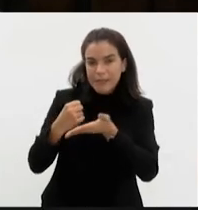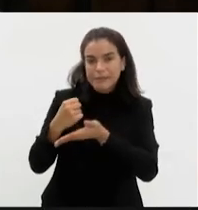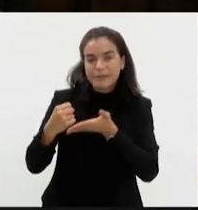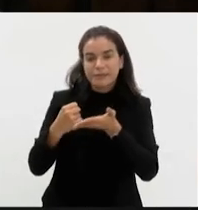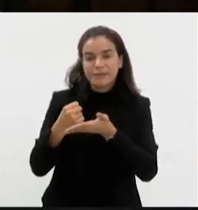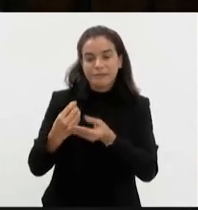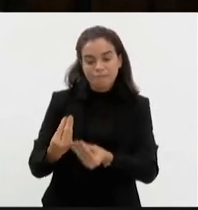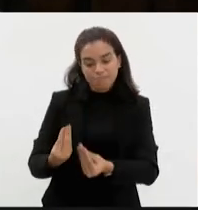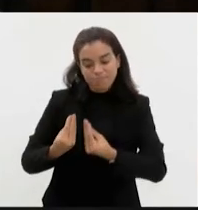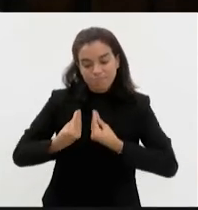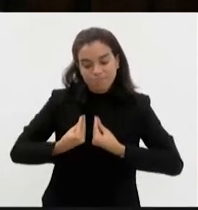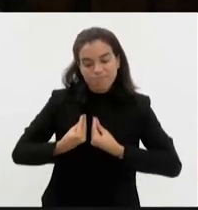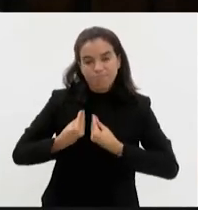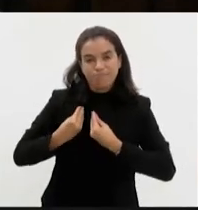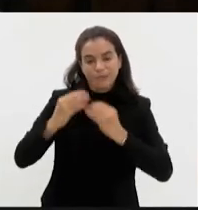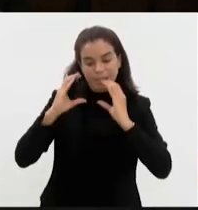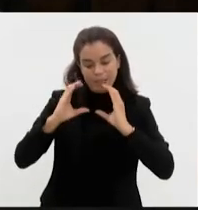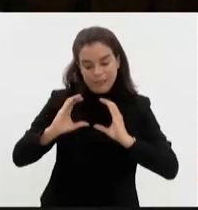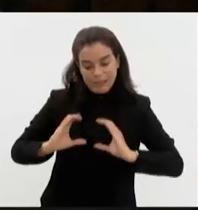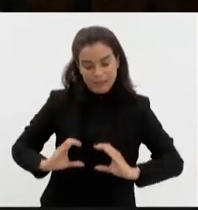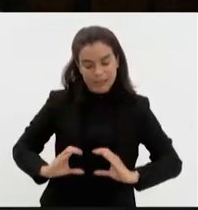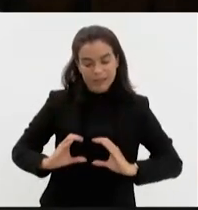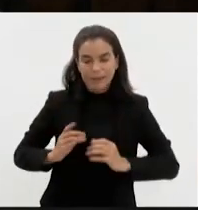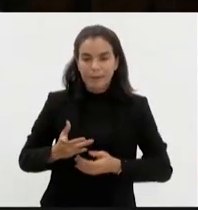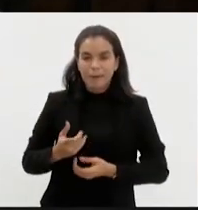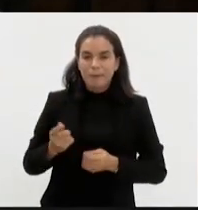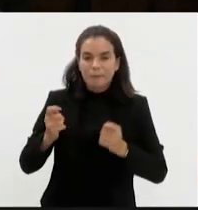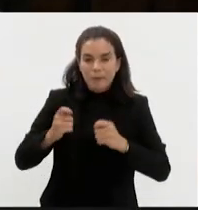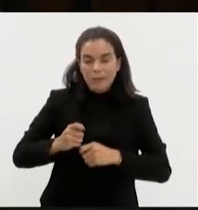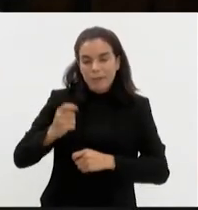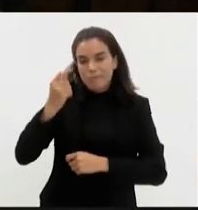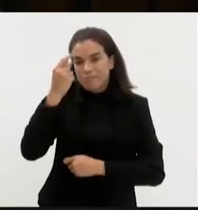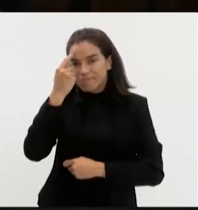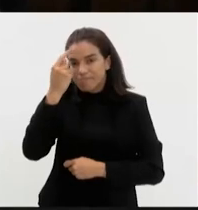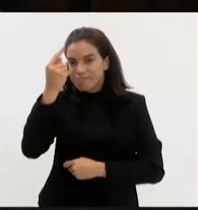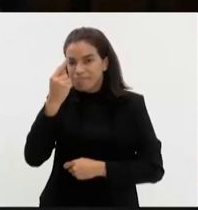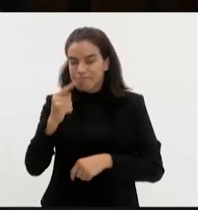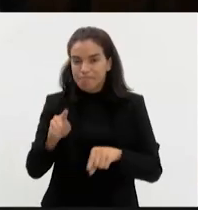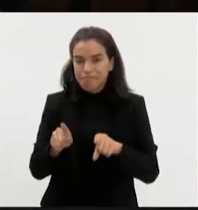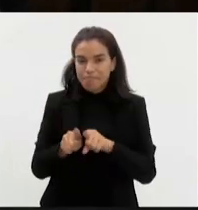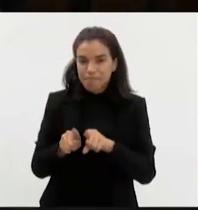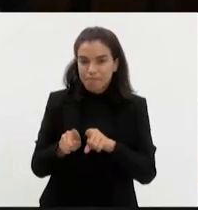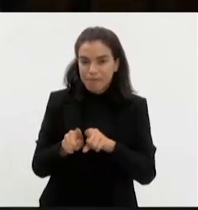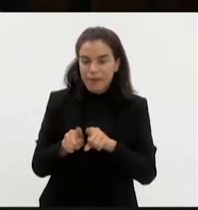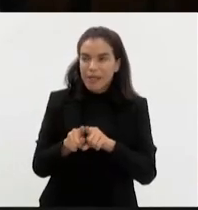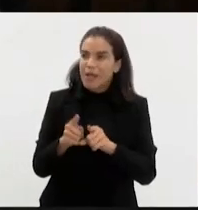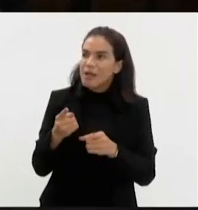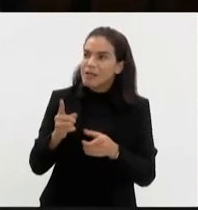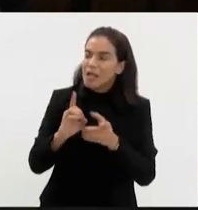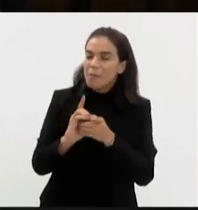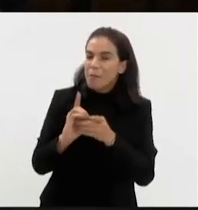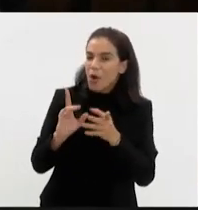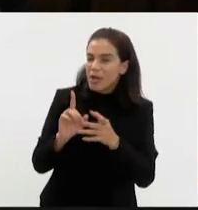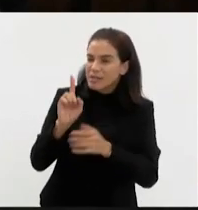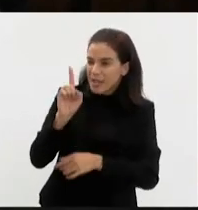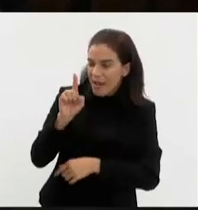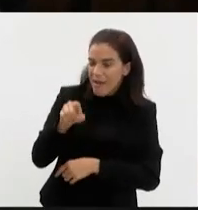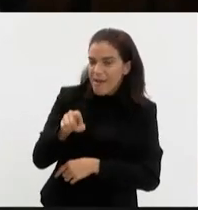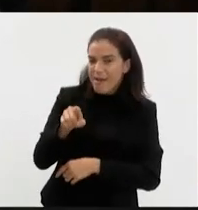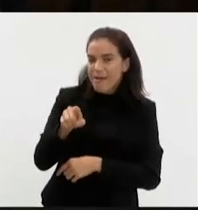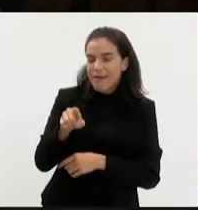cidadania mais efetiva podemos pensar numa ideia de democracia enquanto